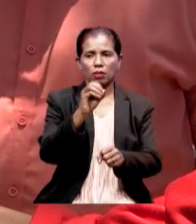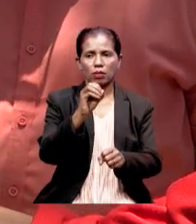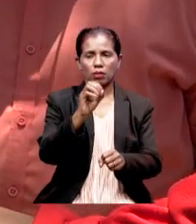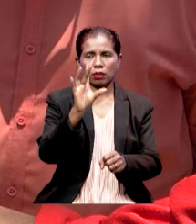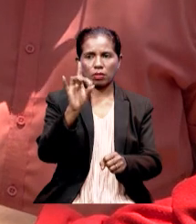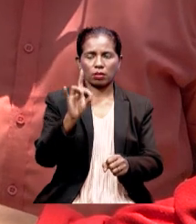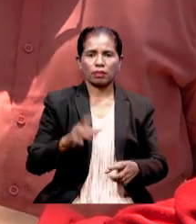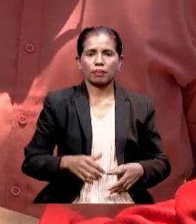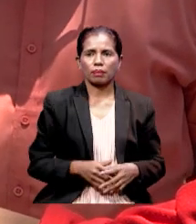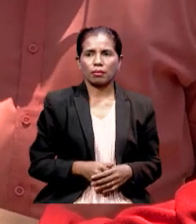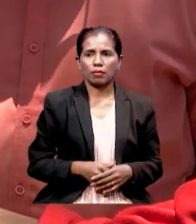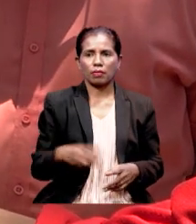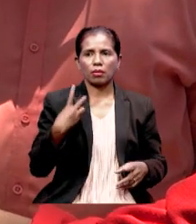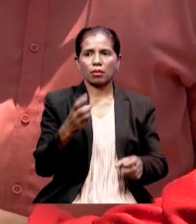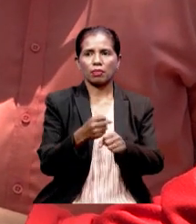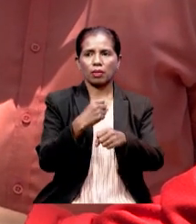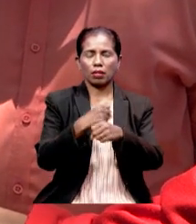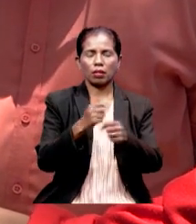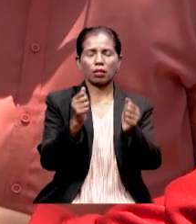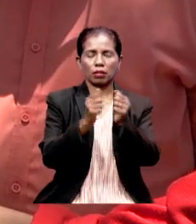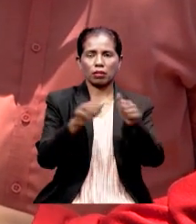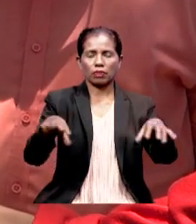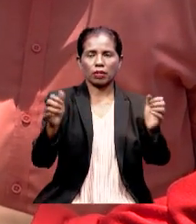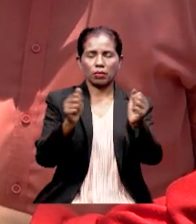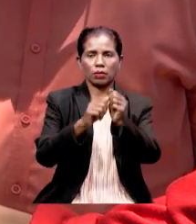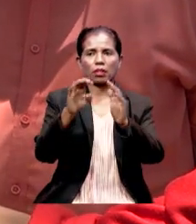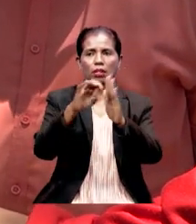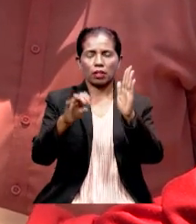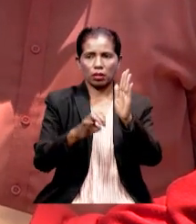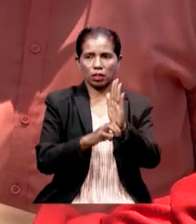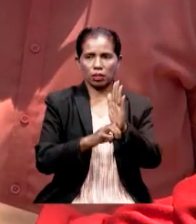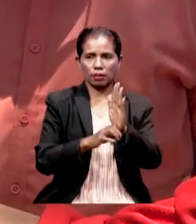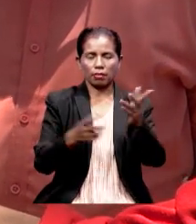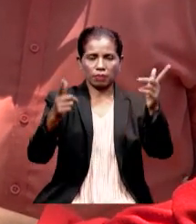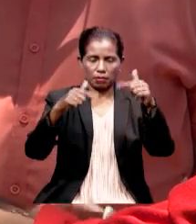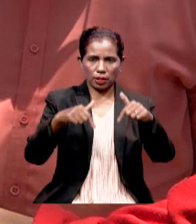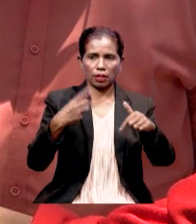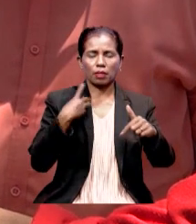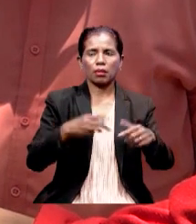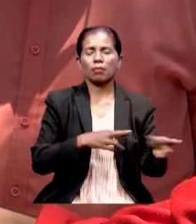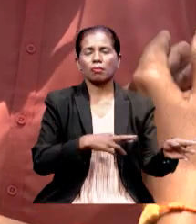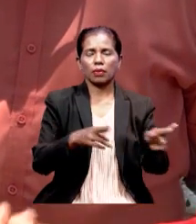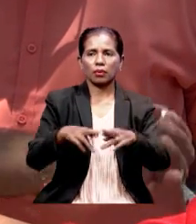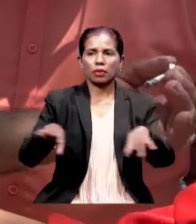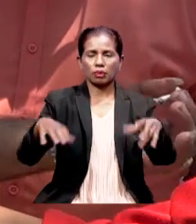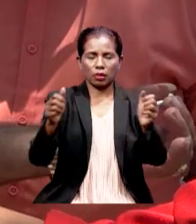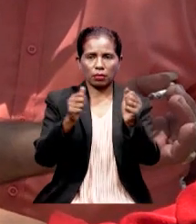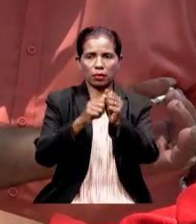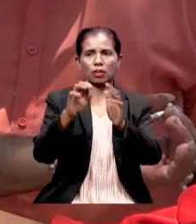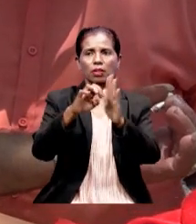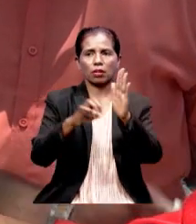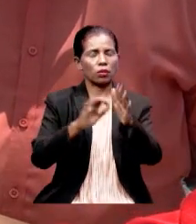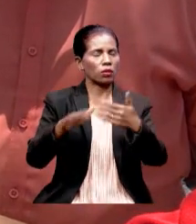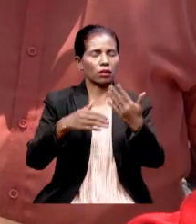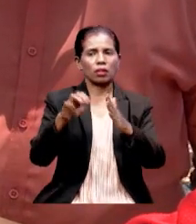2008. Ami halo korote no estado. Estado que pendinga ma ite. Ami pronto cooperou estado nem estado nem boto to